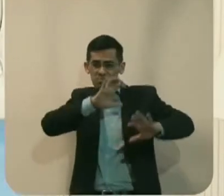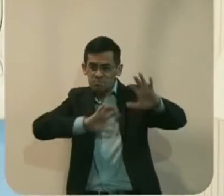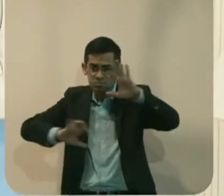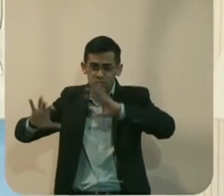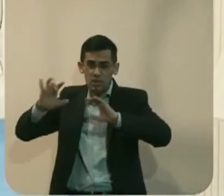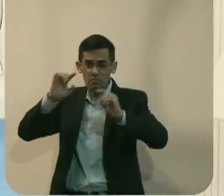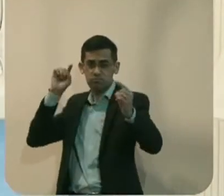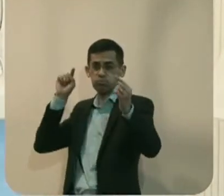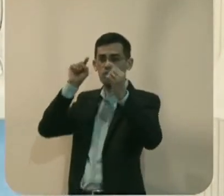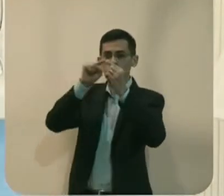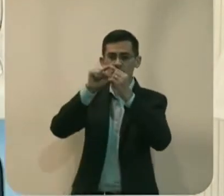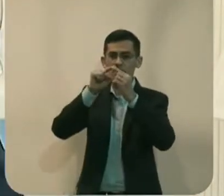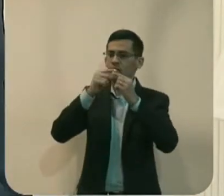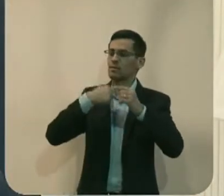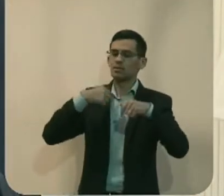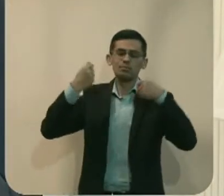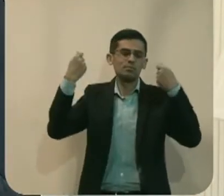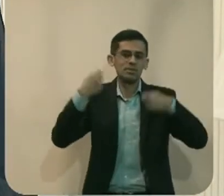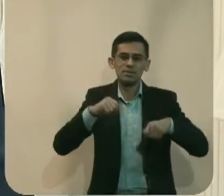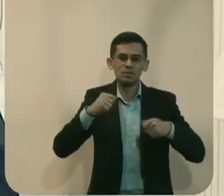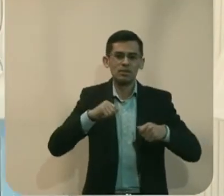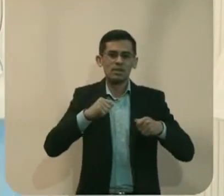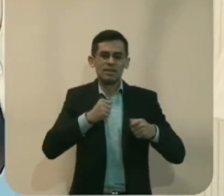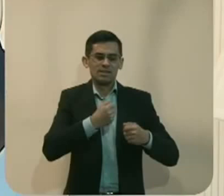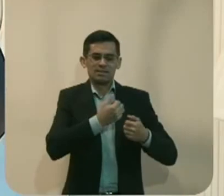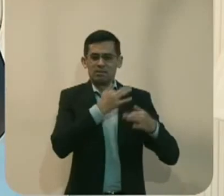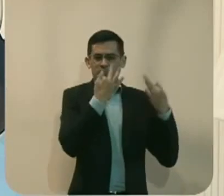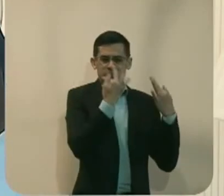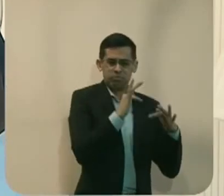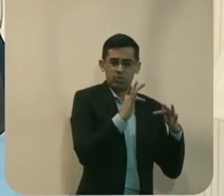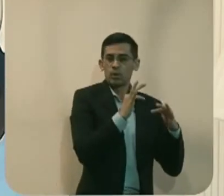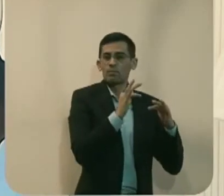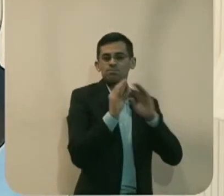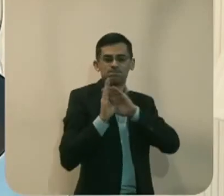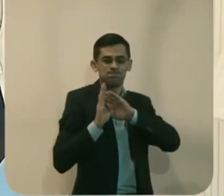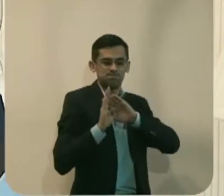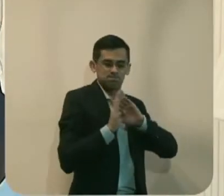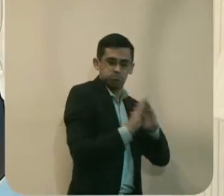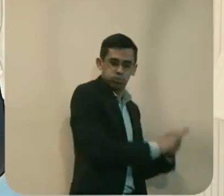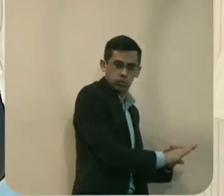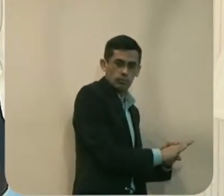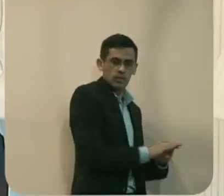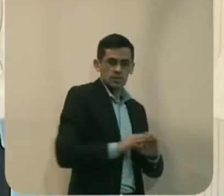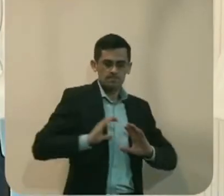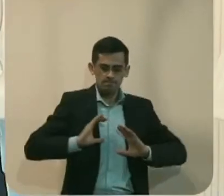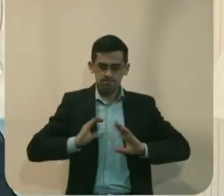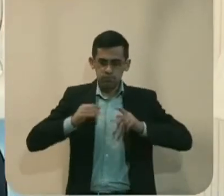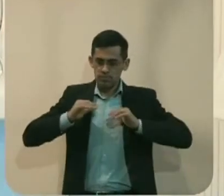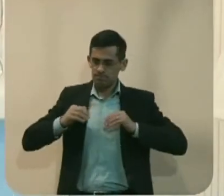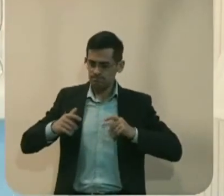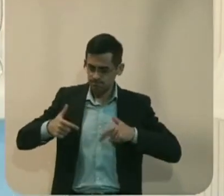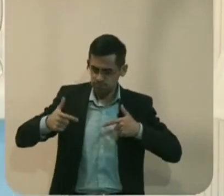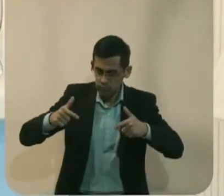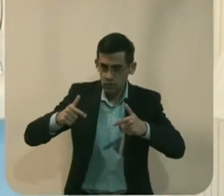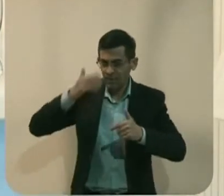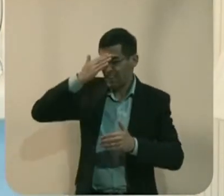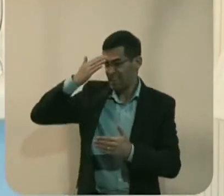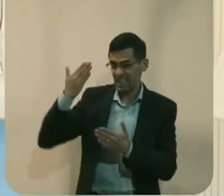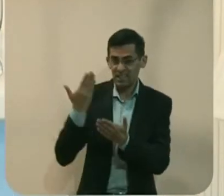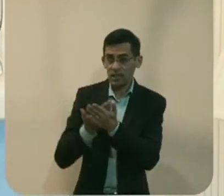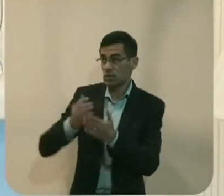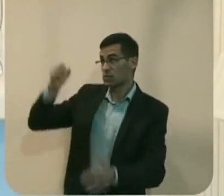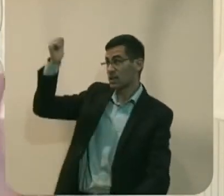não preciso carregar as minhas dores, eu vou agora para o enfrentamento, crendo na graça de